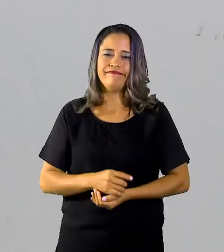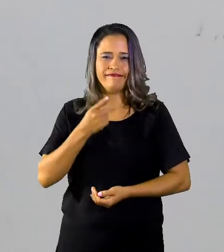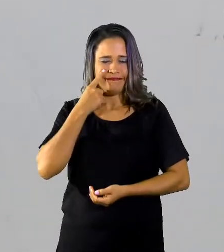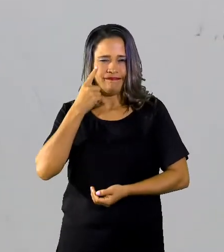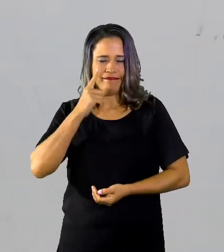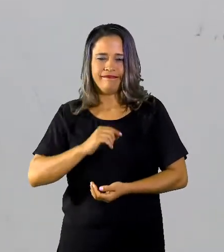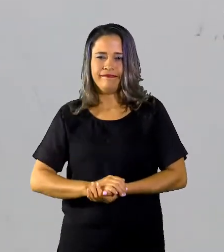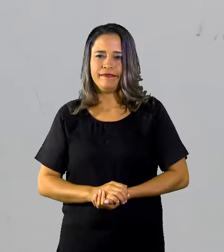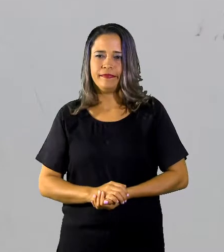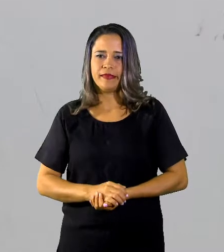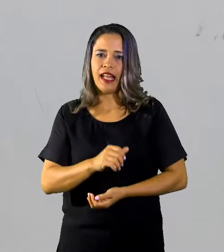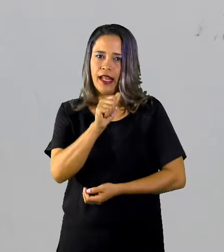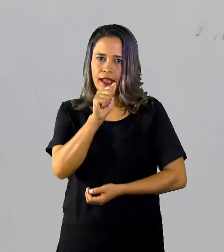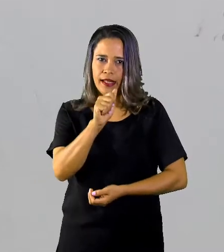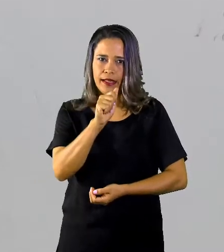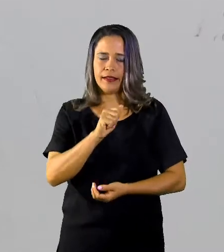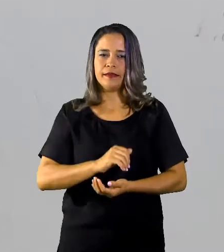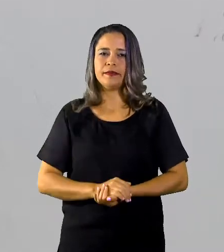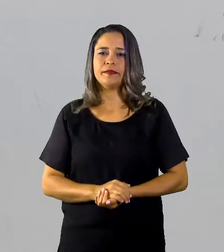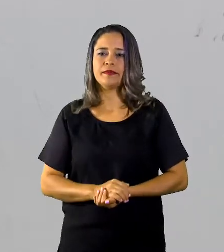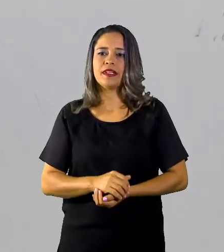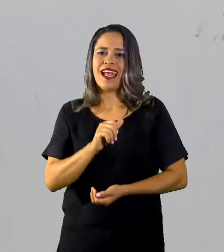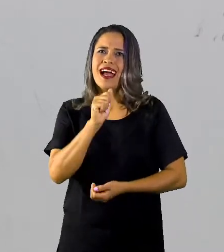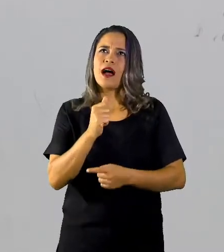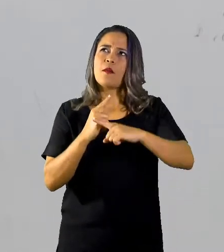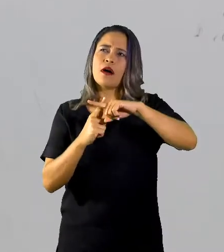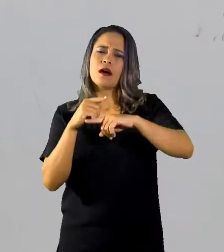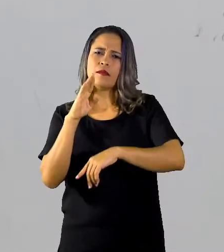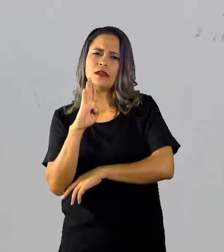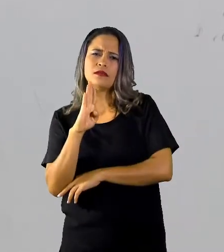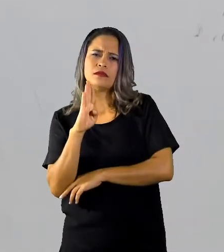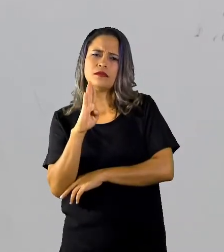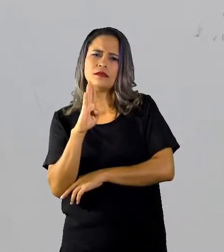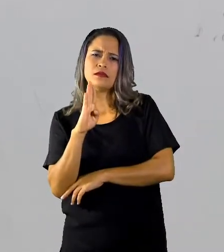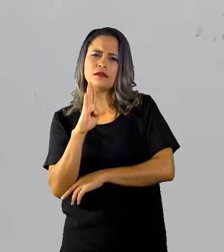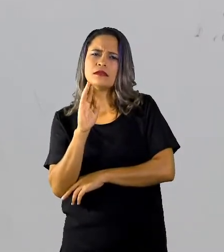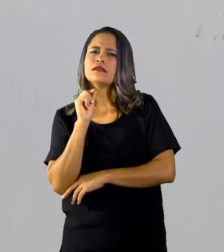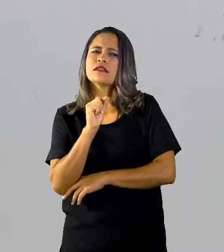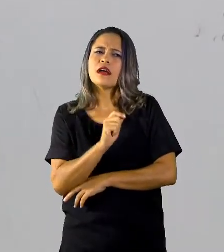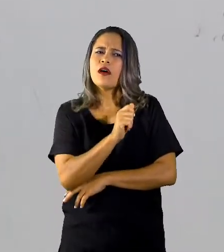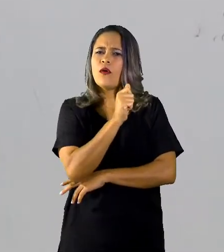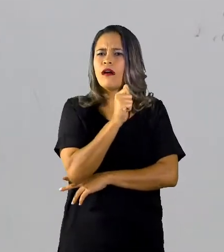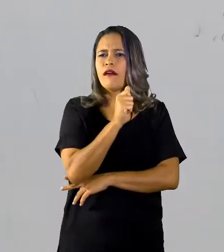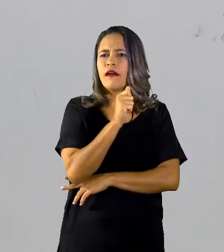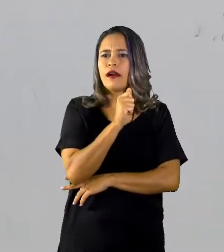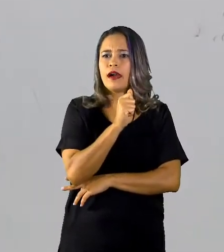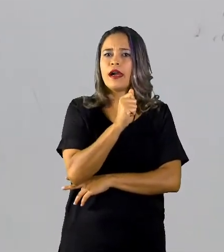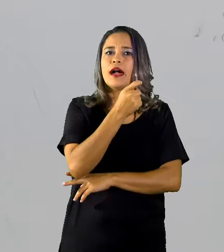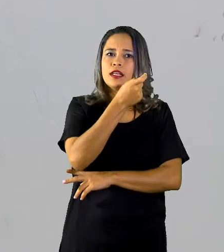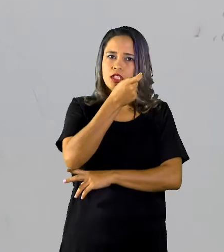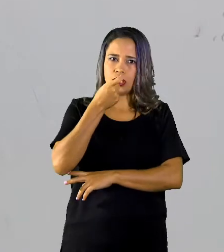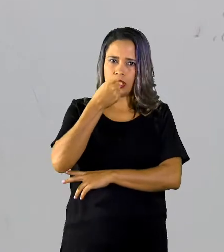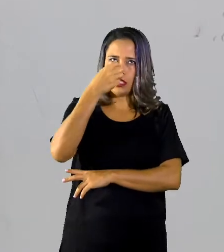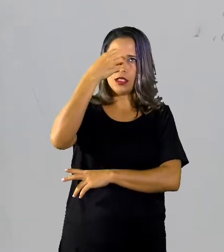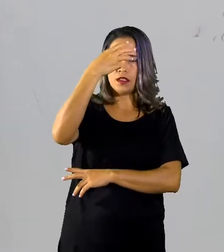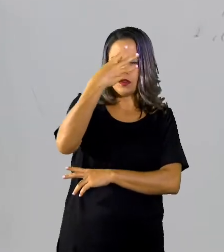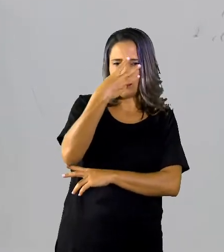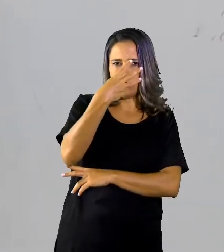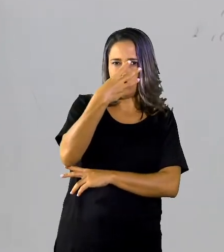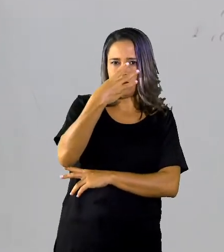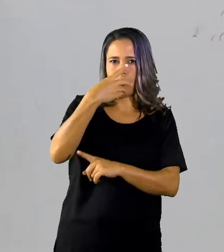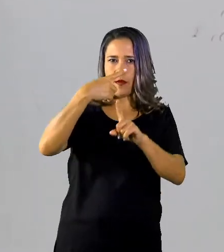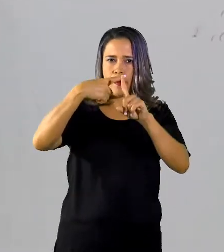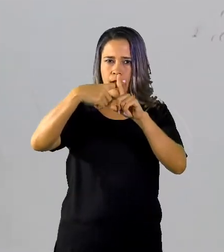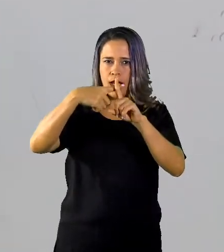na nossa letra A eu vou fazer A mais B. Quem é o nosso A? A é x elevado ao cubo